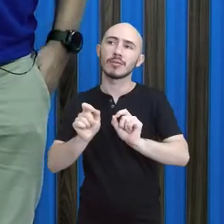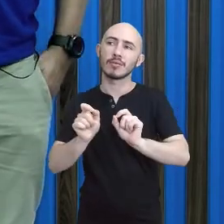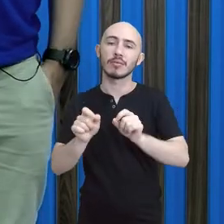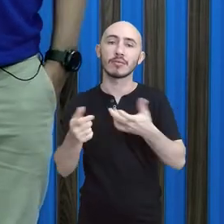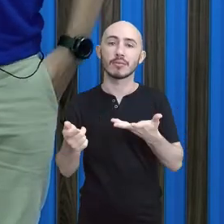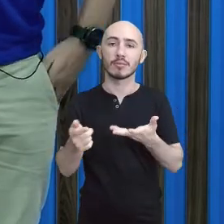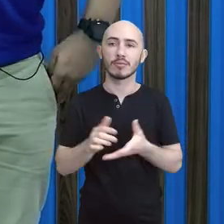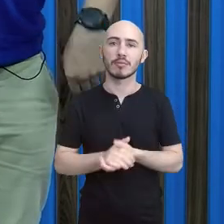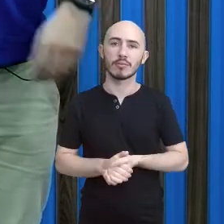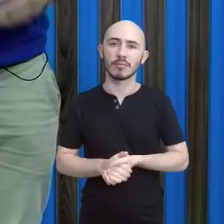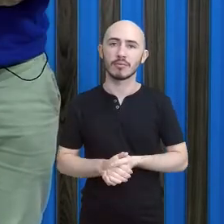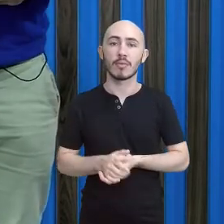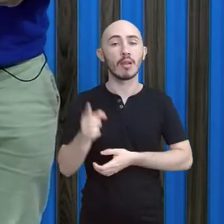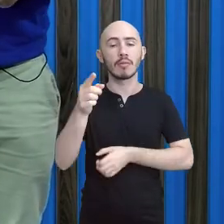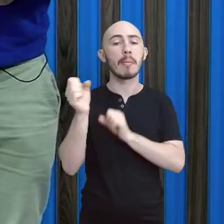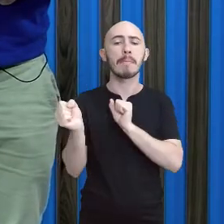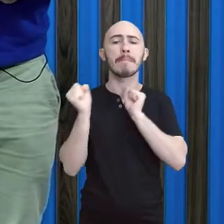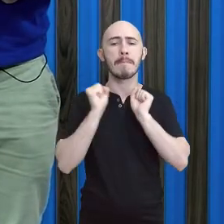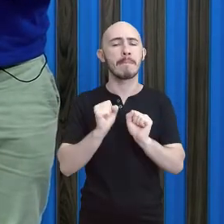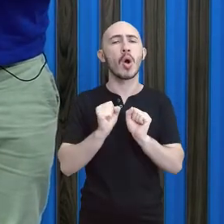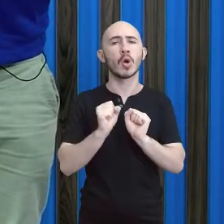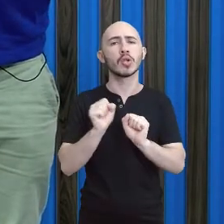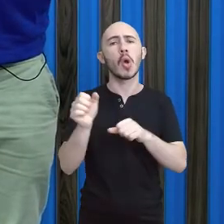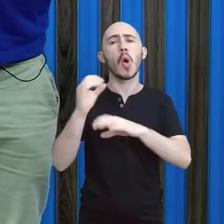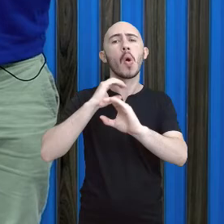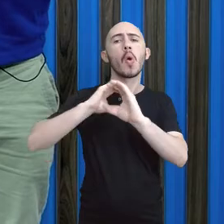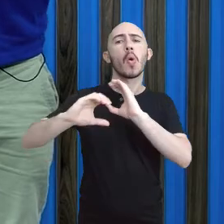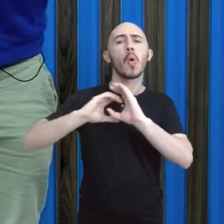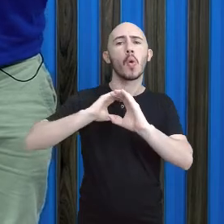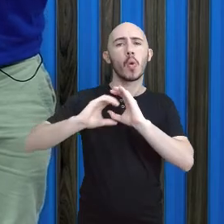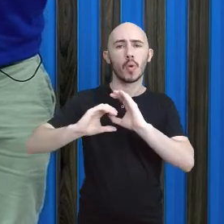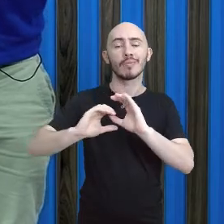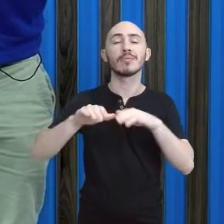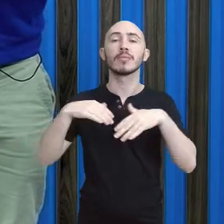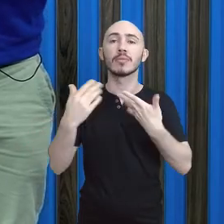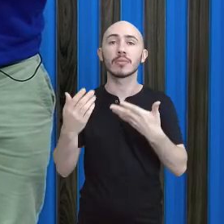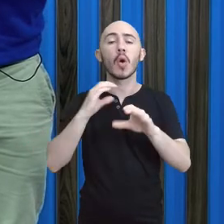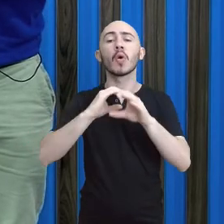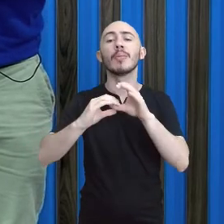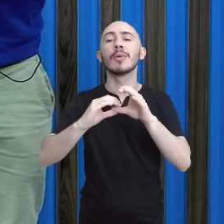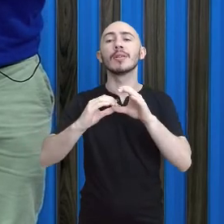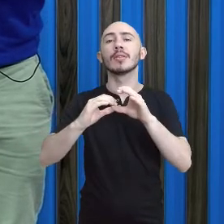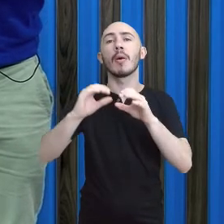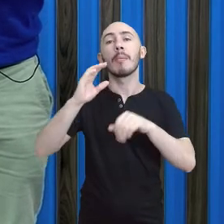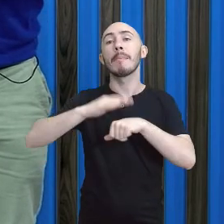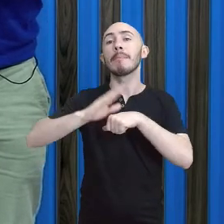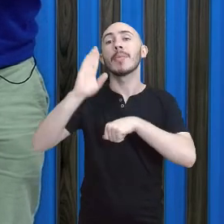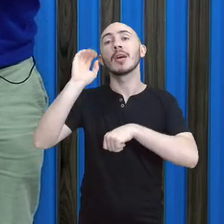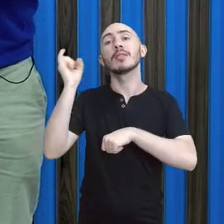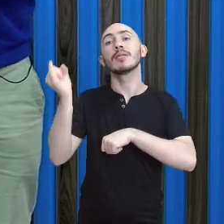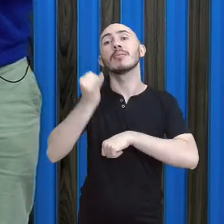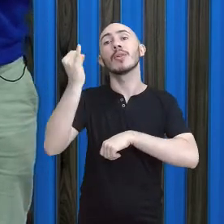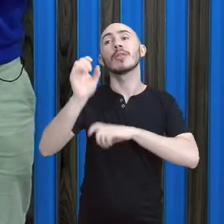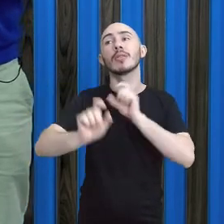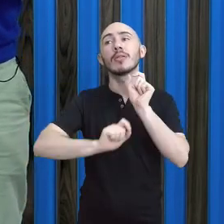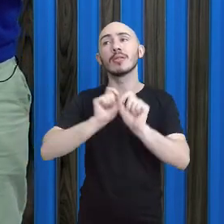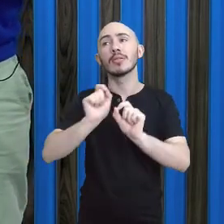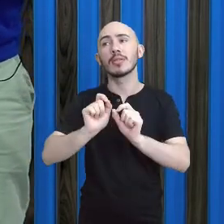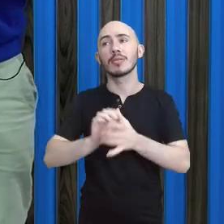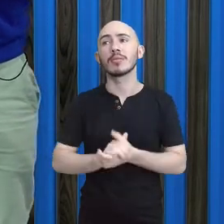seu poder de se comunicar, tá? Na comunicação, a coisa mais importante é a